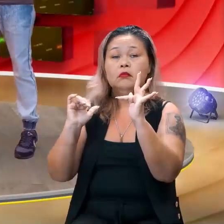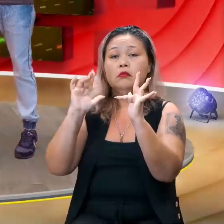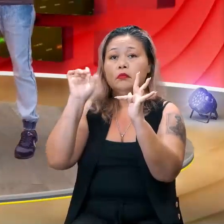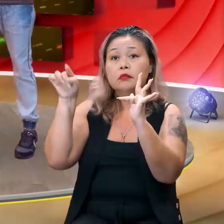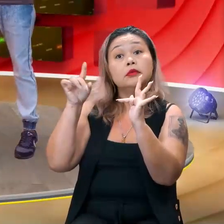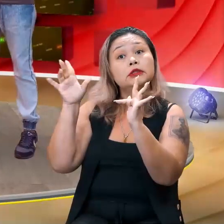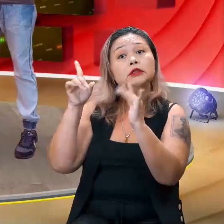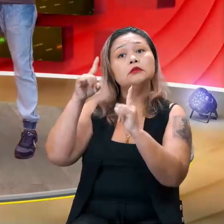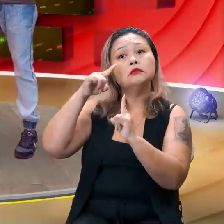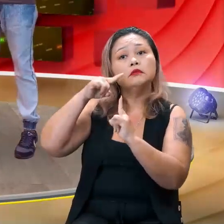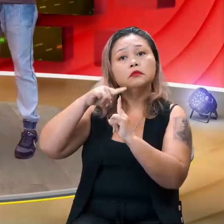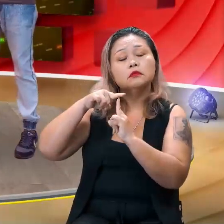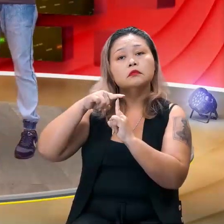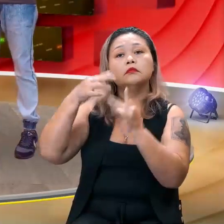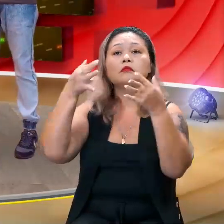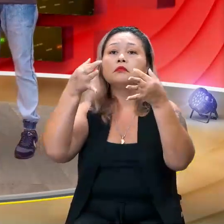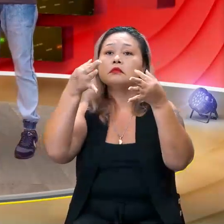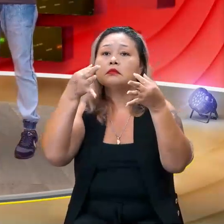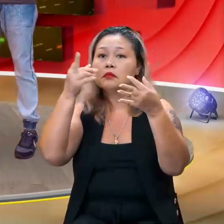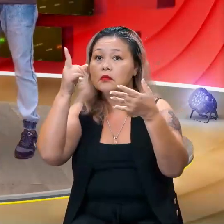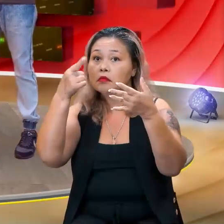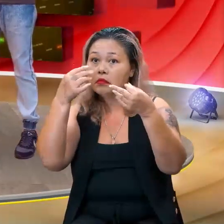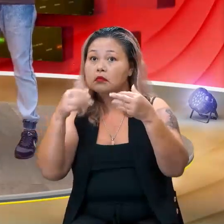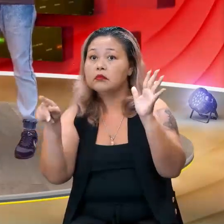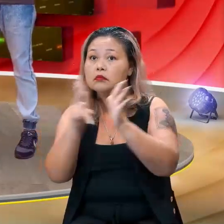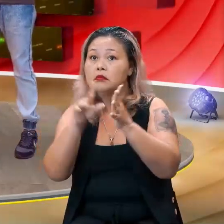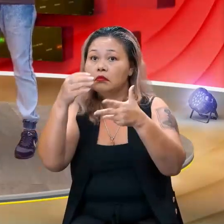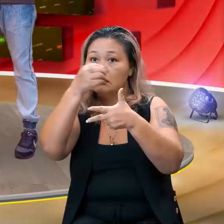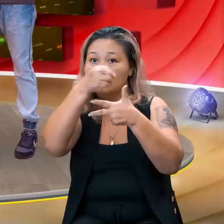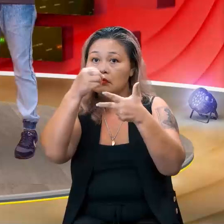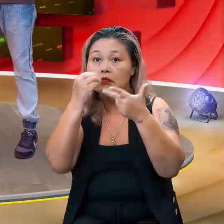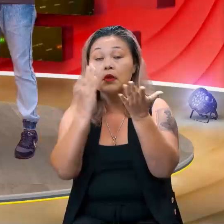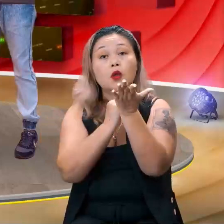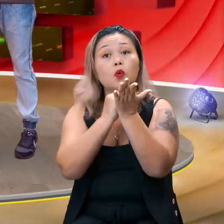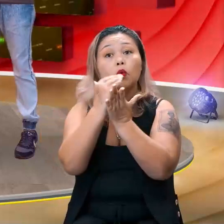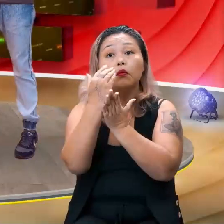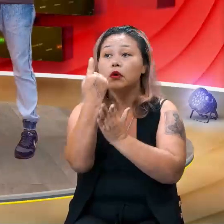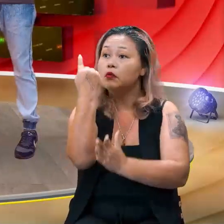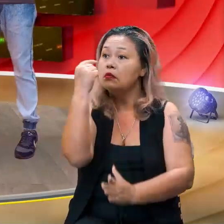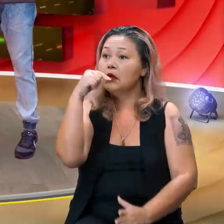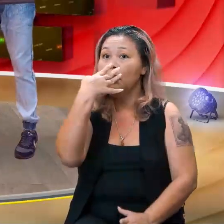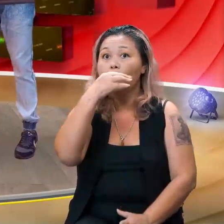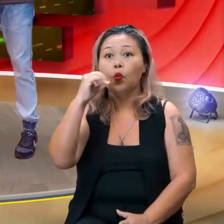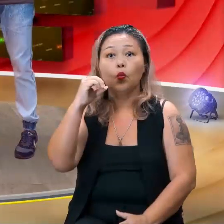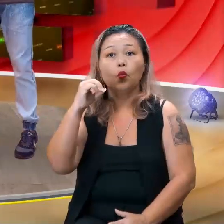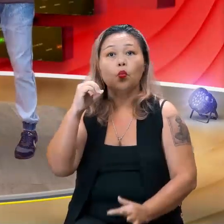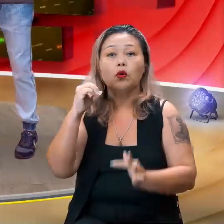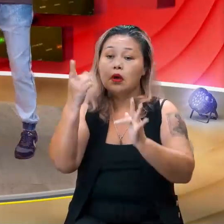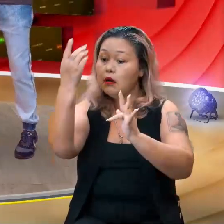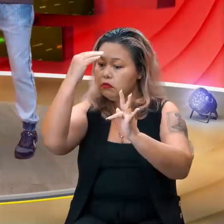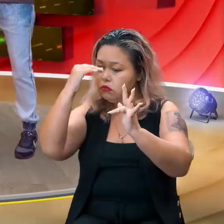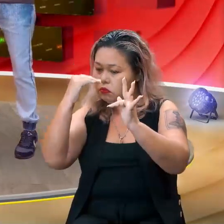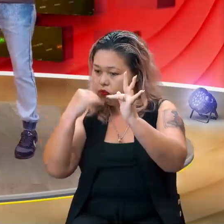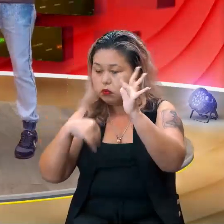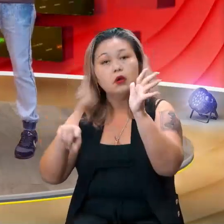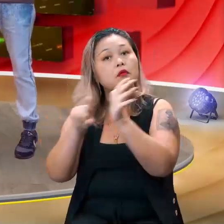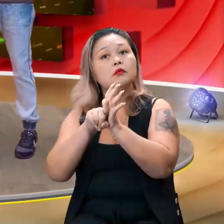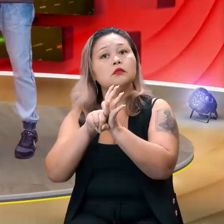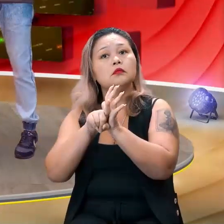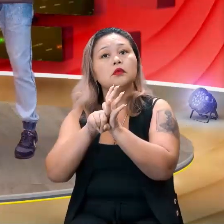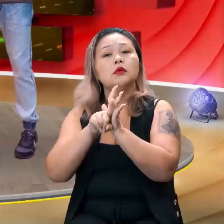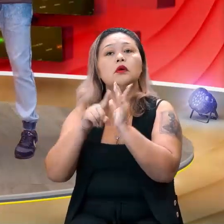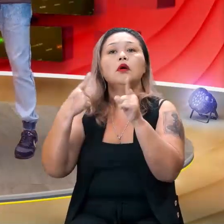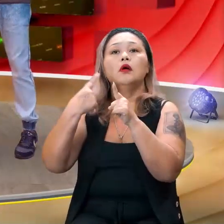os detalhes do Enem. Ele começa no 1.400. Ele não passa para a parte negativa. Mas por quê, professor? Porque se eu